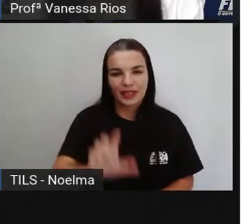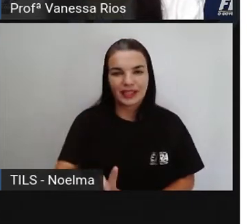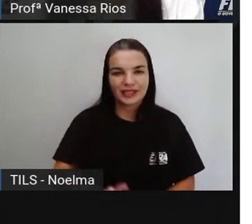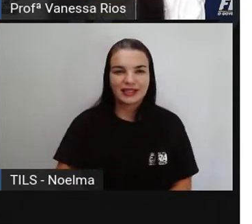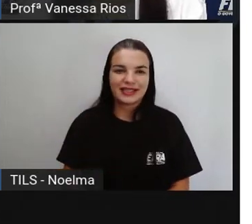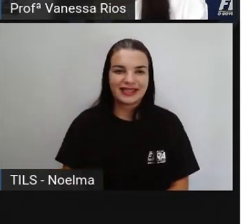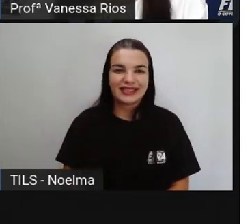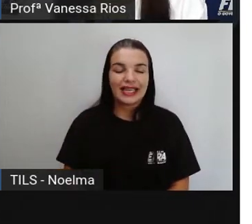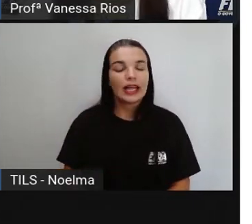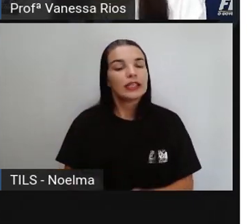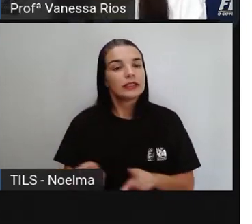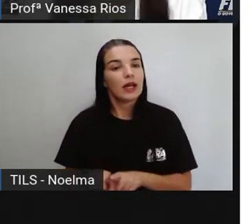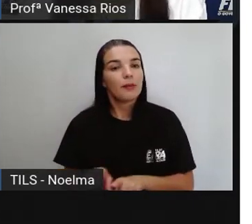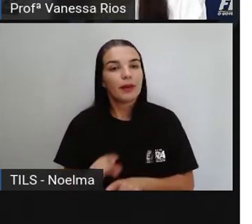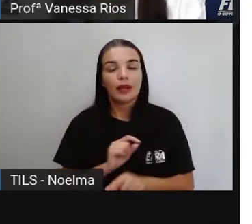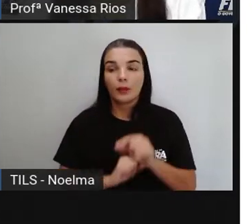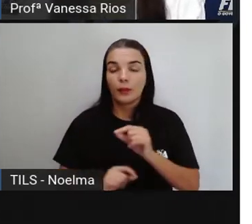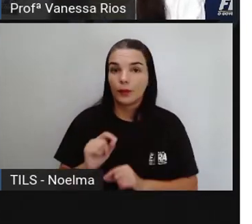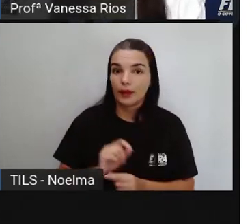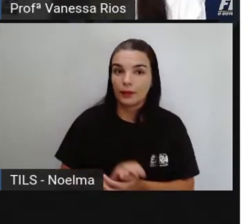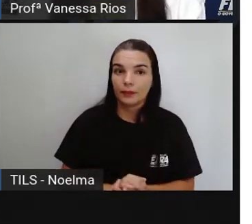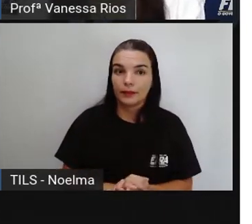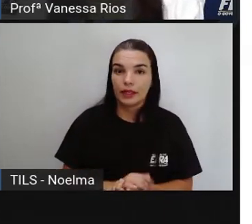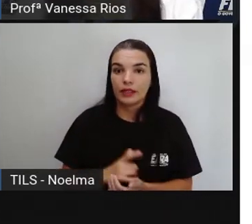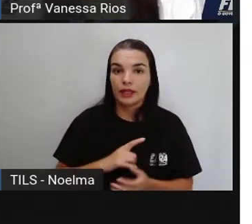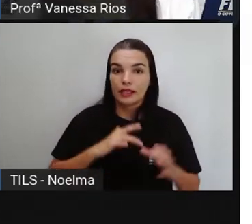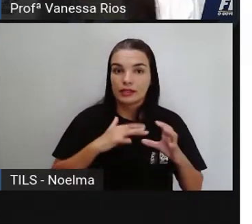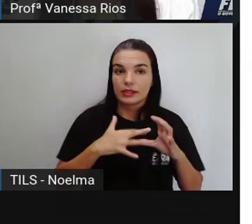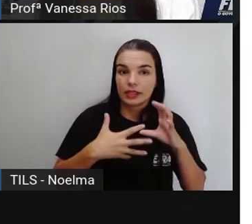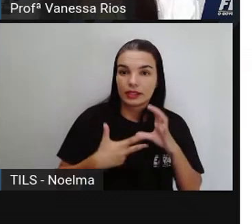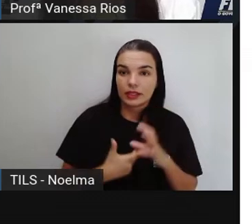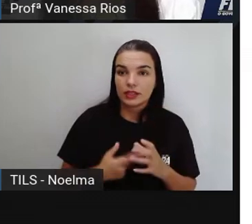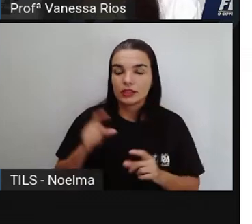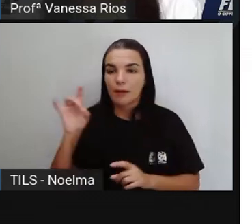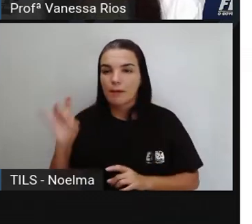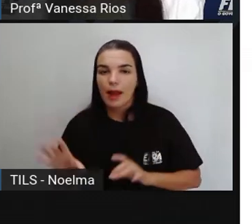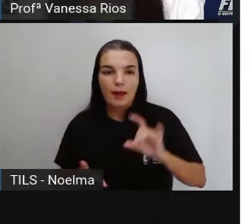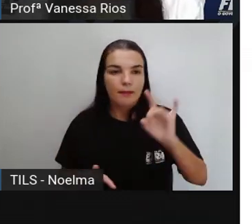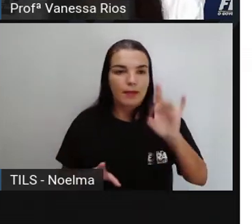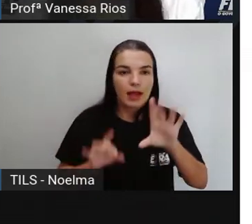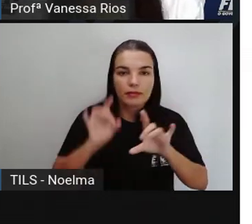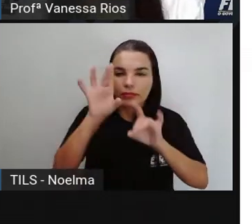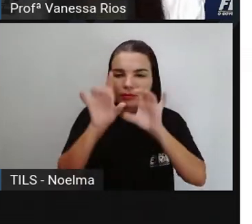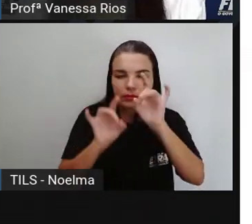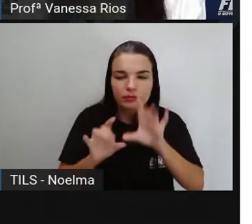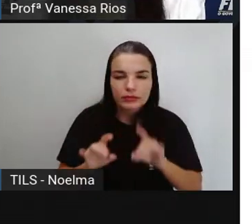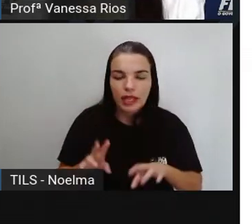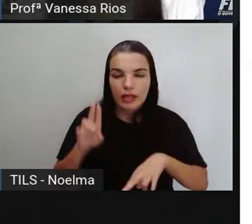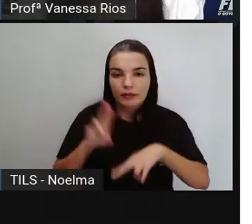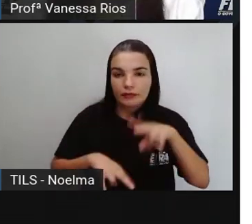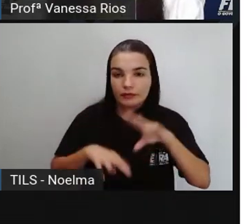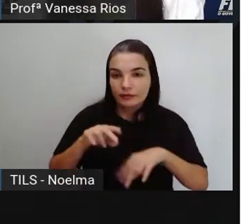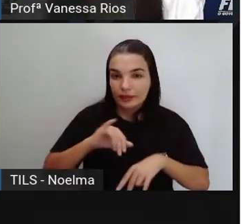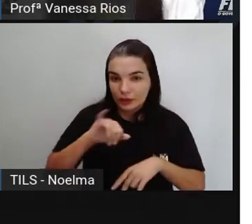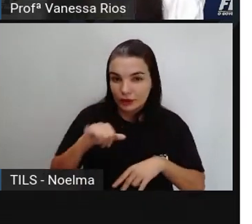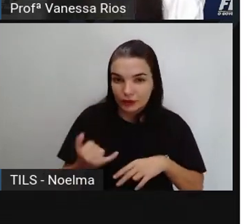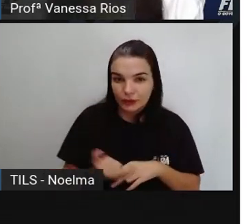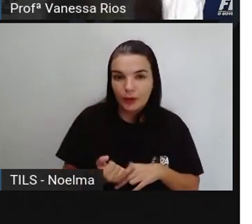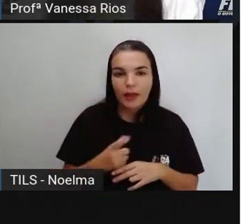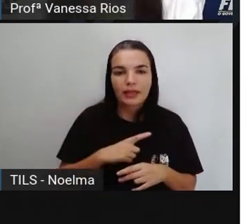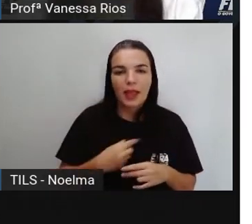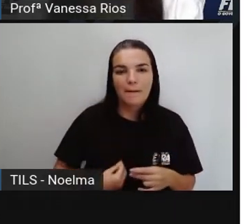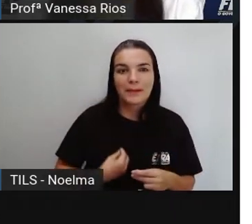E aí, entre os elementos que são típicos das festas juninas, a gente pode observar a presença